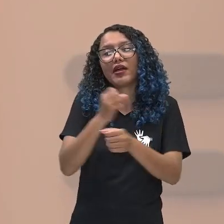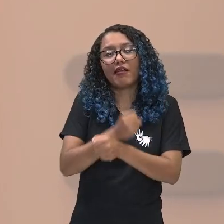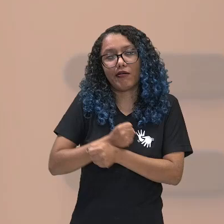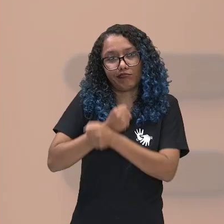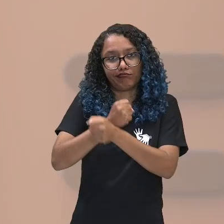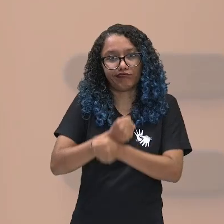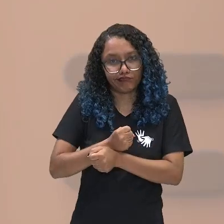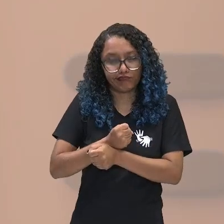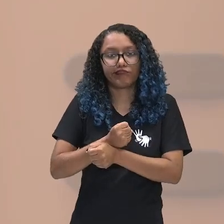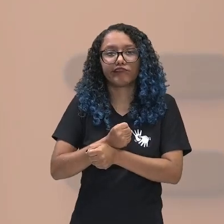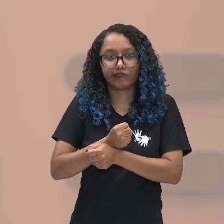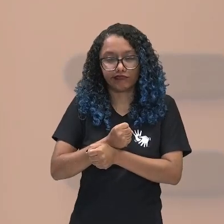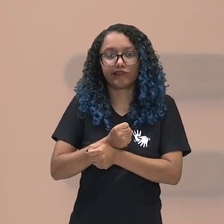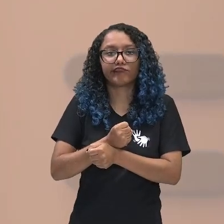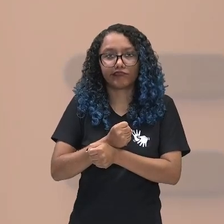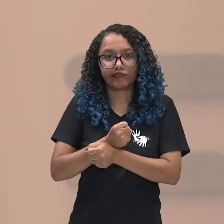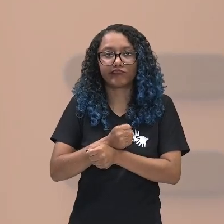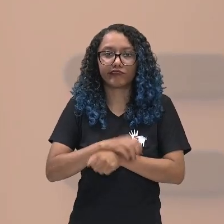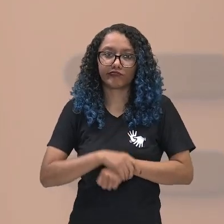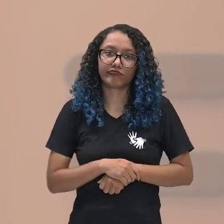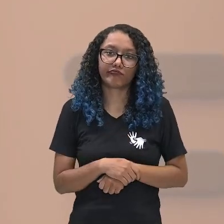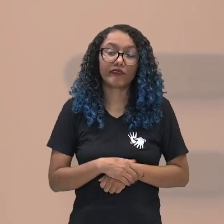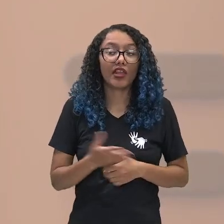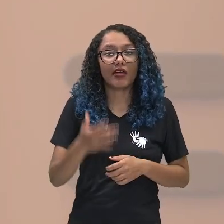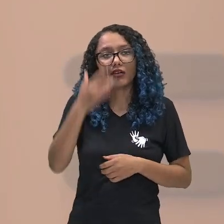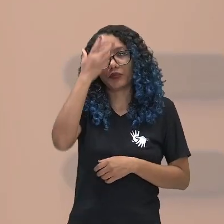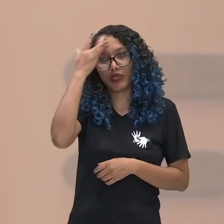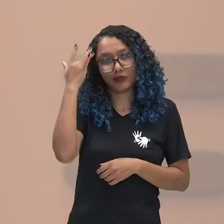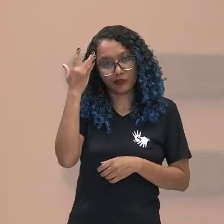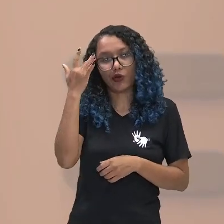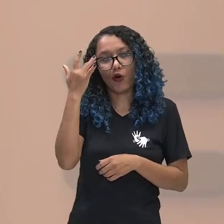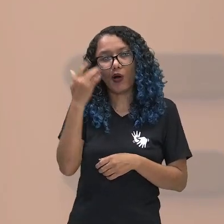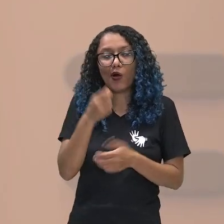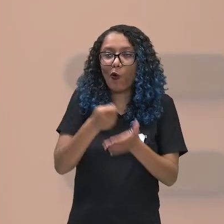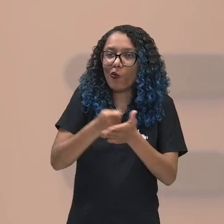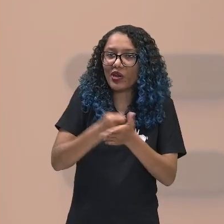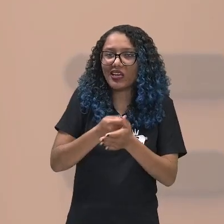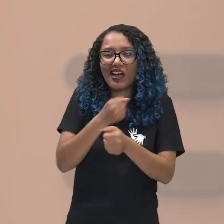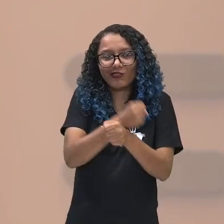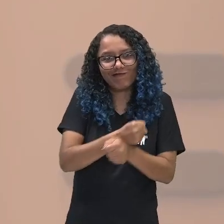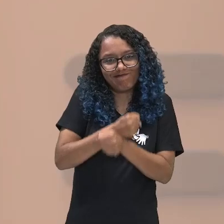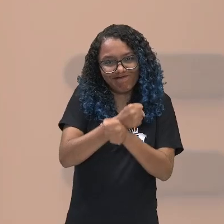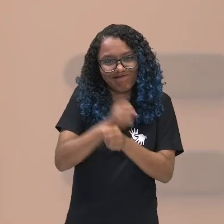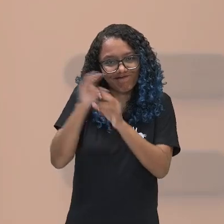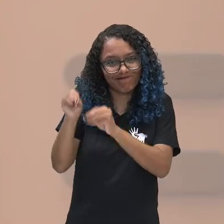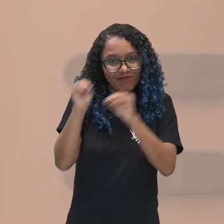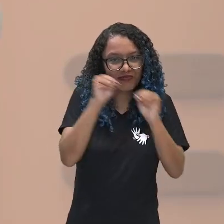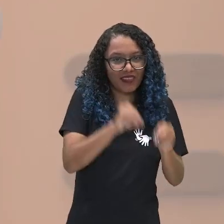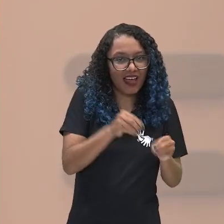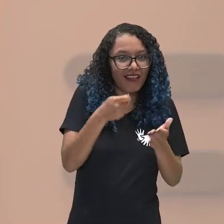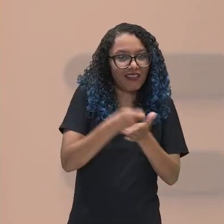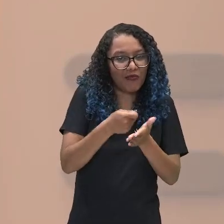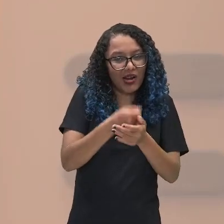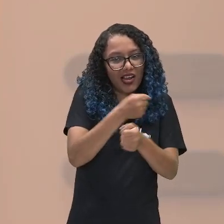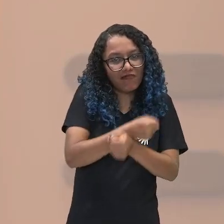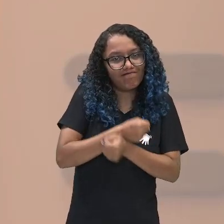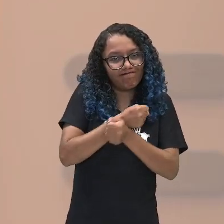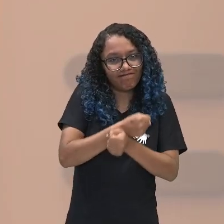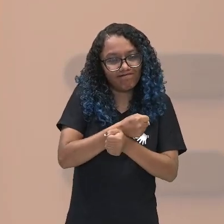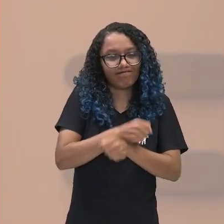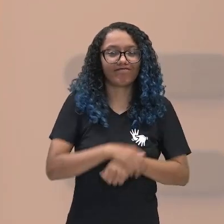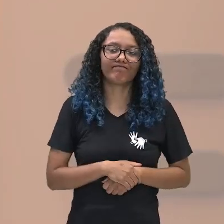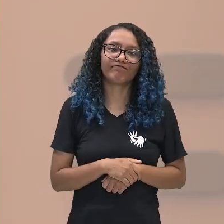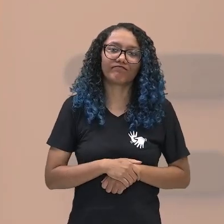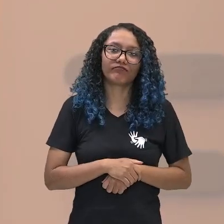libertação de pessoas que foram escravizadas, tá? Então, esse processo, ele se